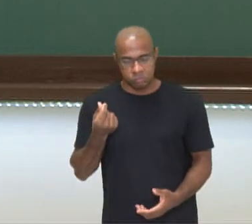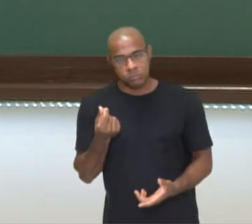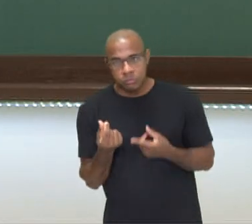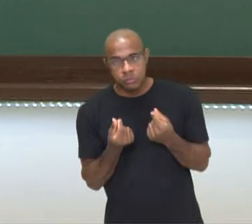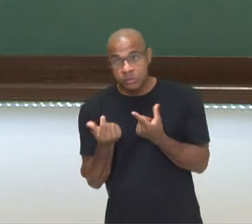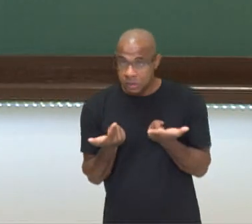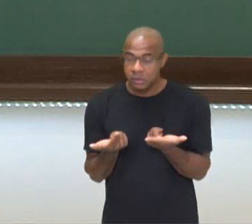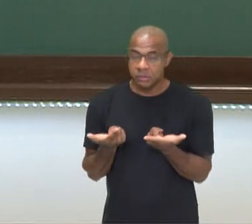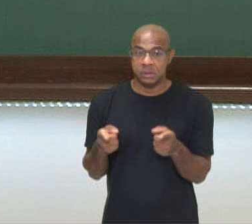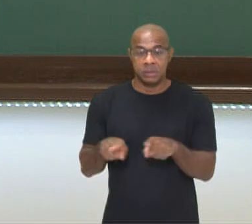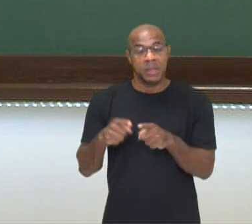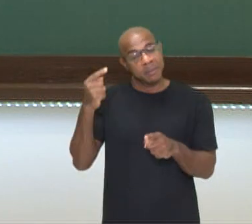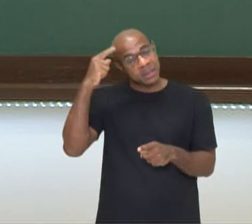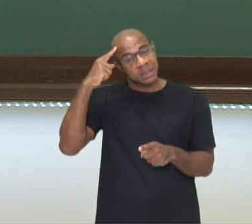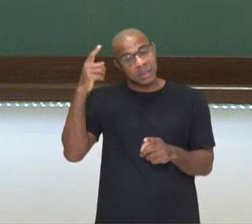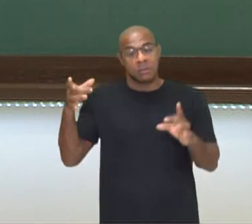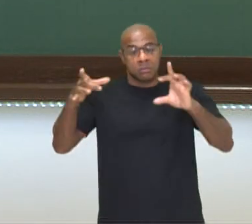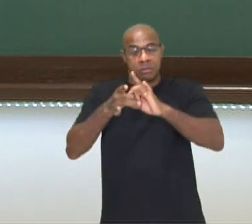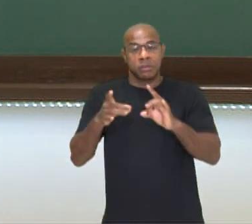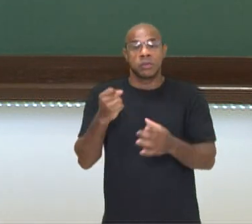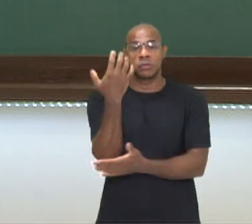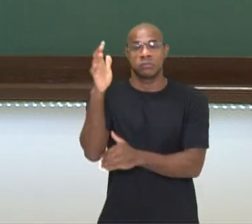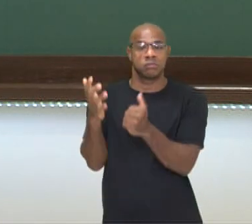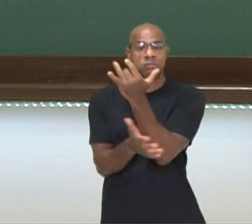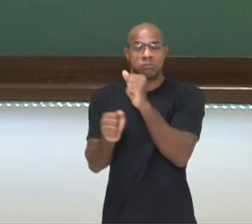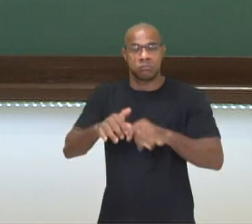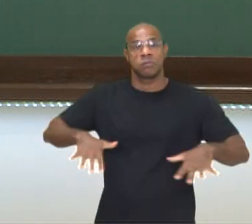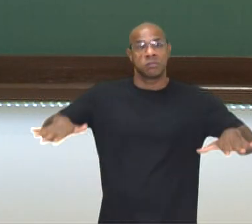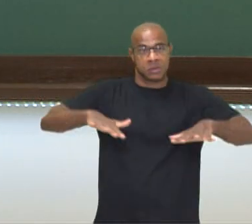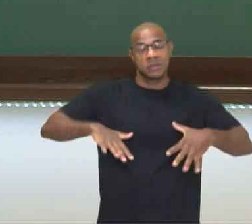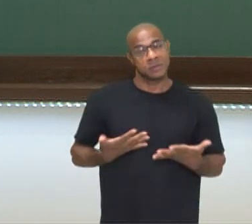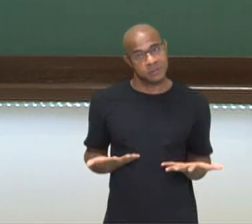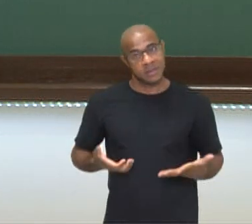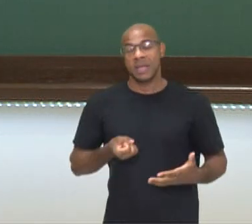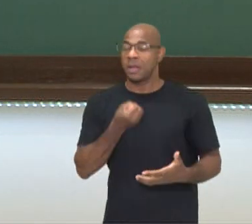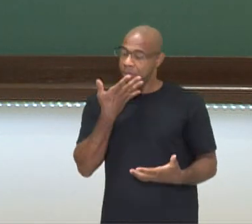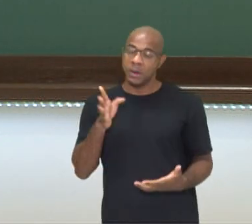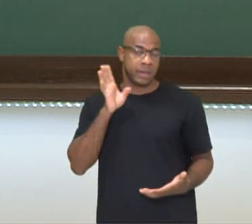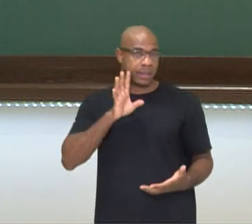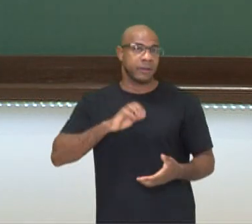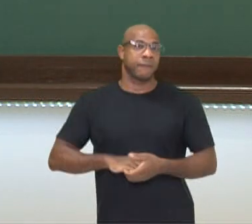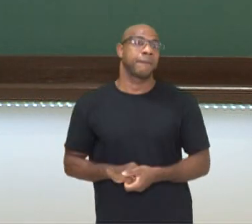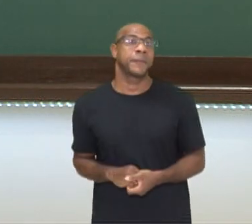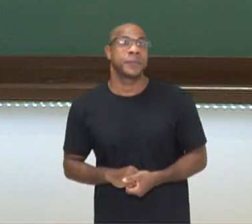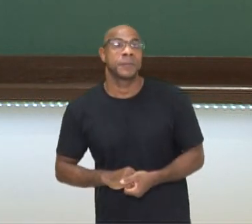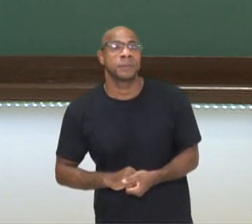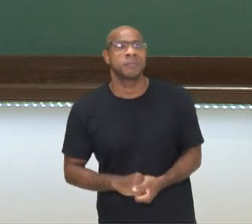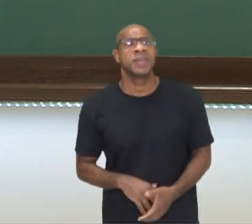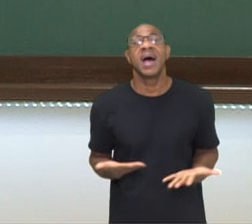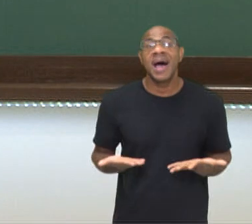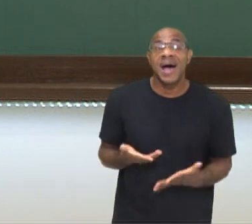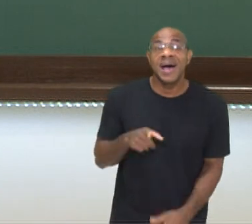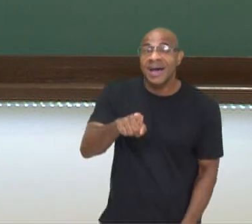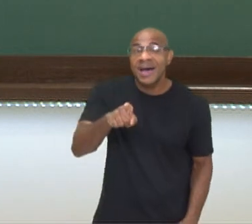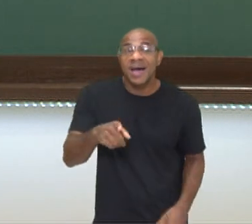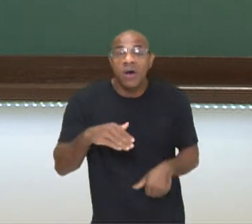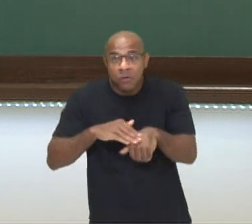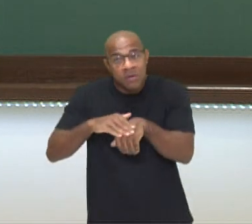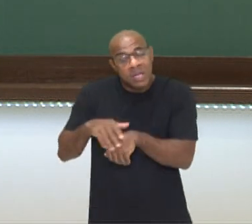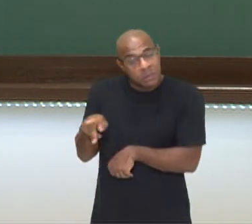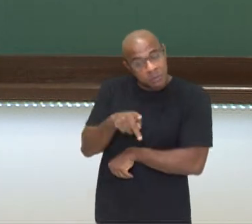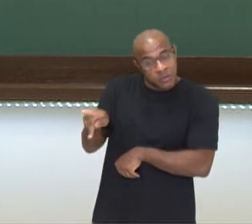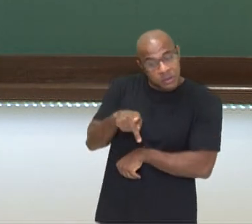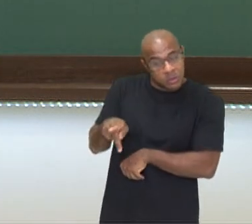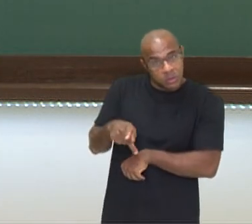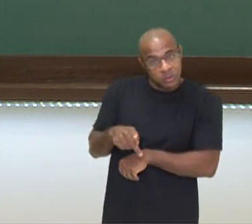meio ambiente, vai ser sensacional. Legal? Então, na aula de hoje, converse com seu professor, tá? Vai lá no